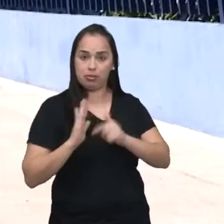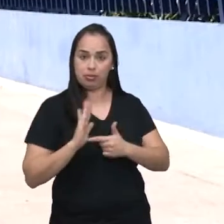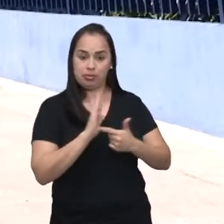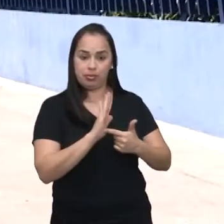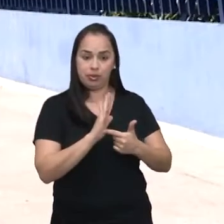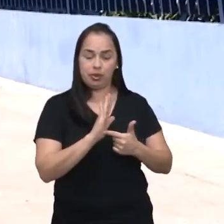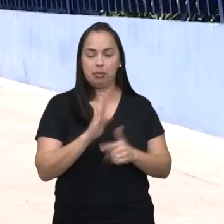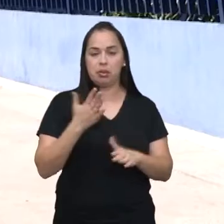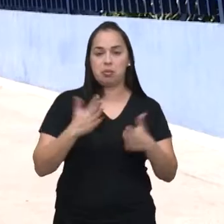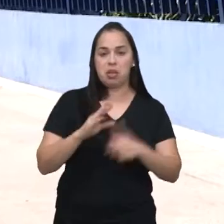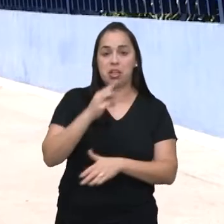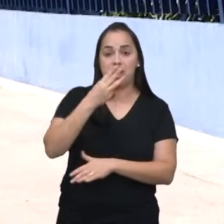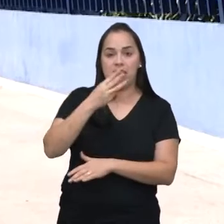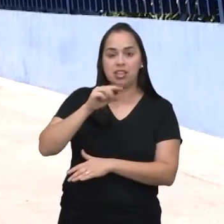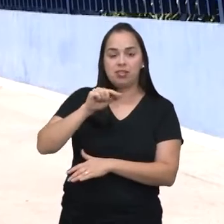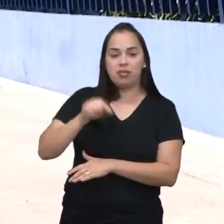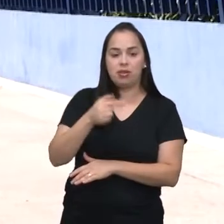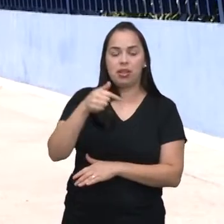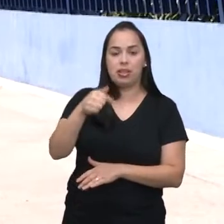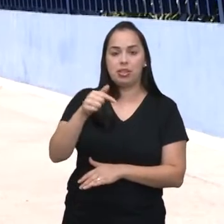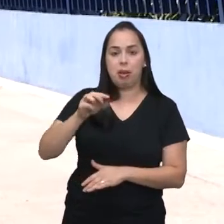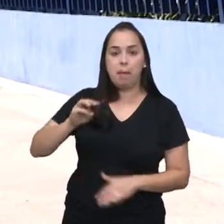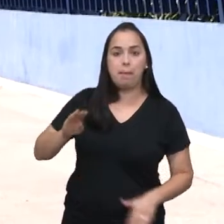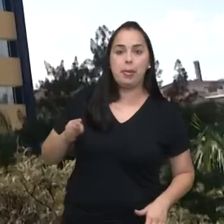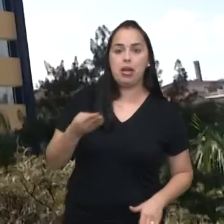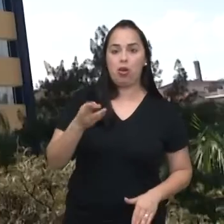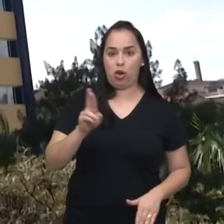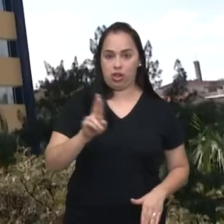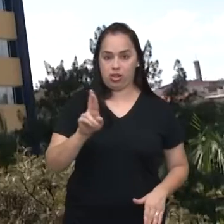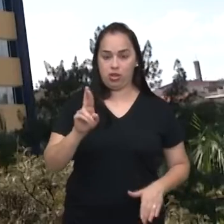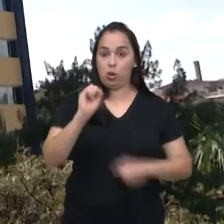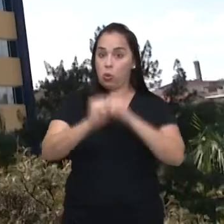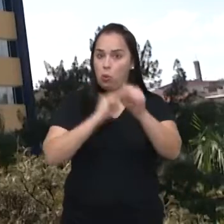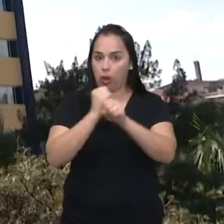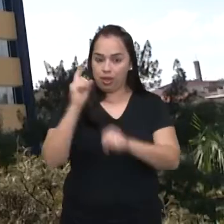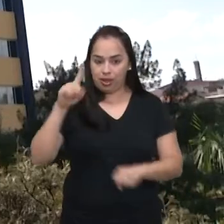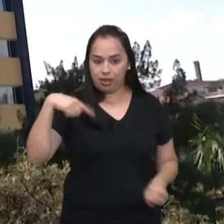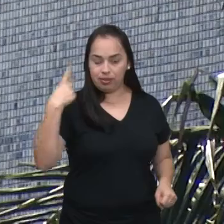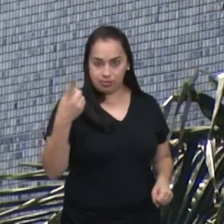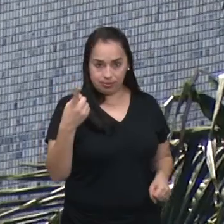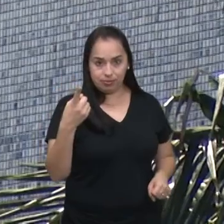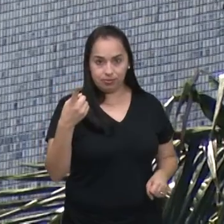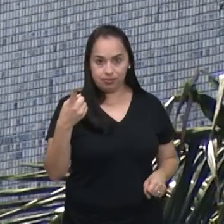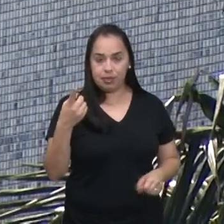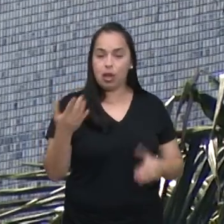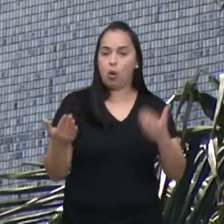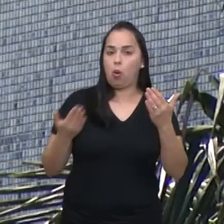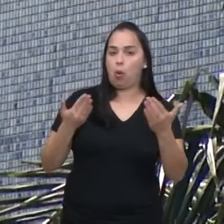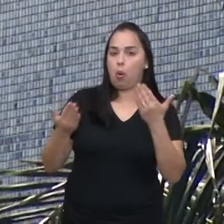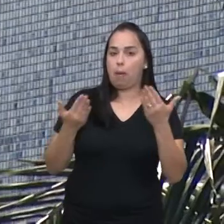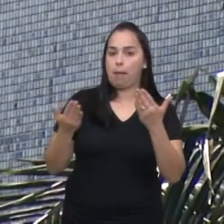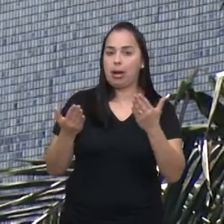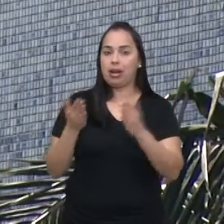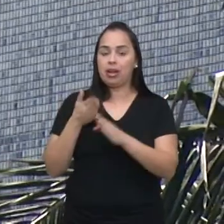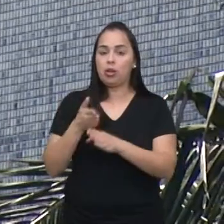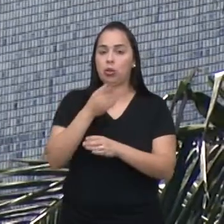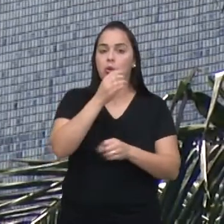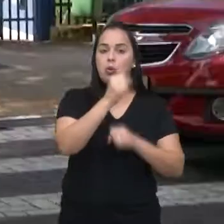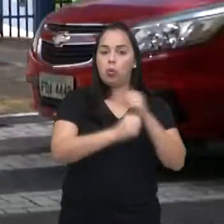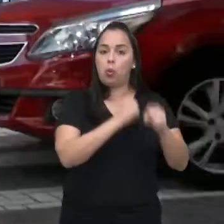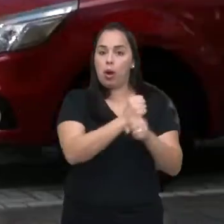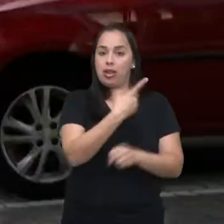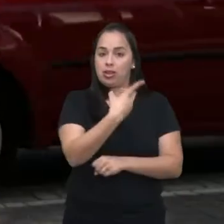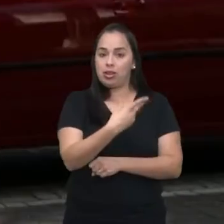estima orçamento de 3,7 bilhões de reais para o município em 2023 O valor é cerca de dez porcento